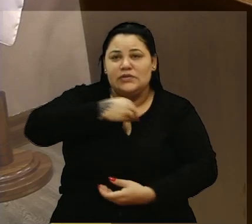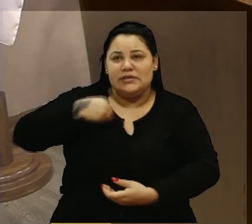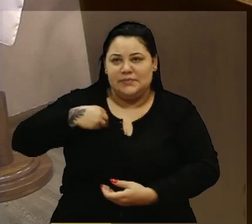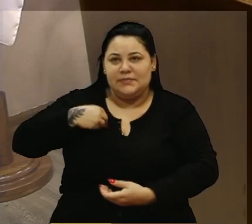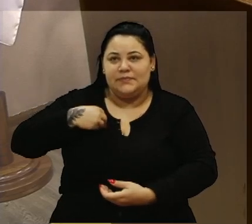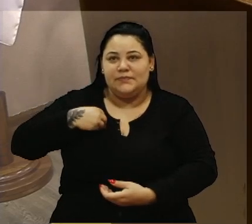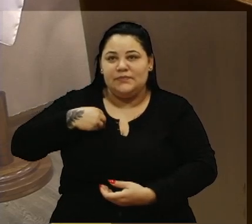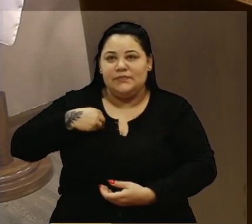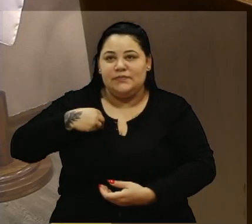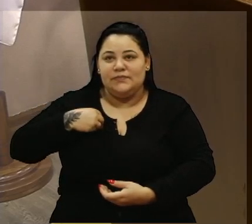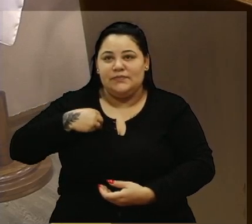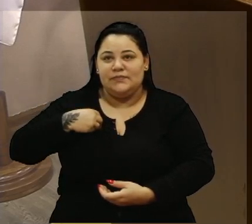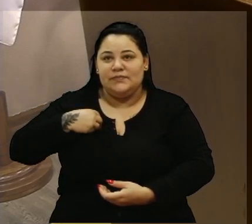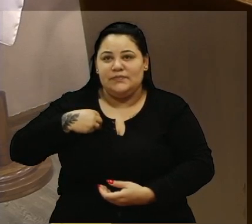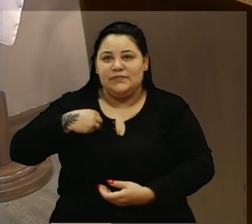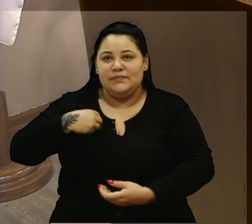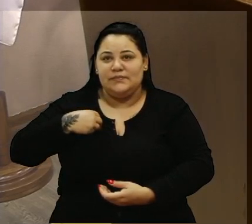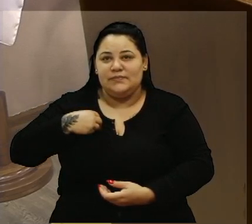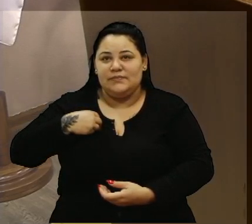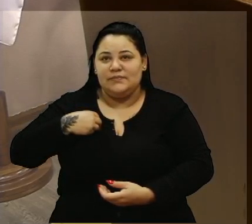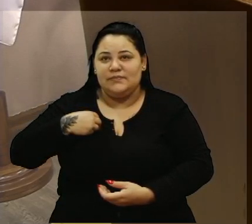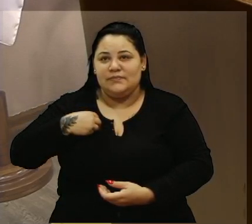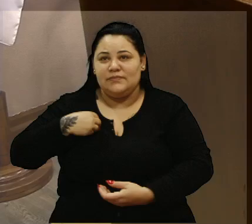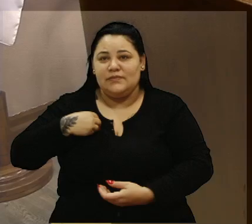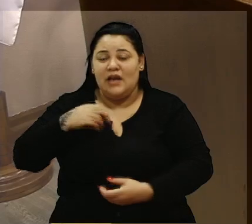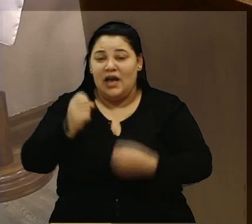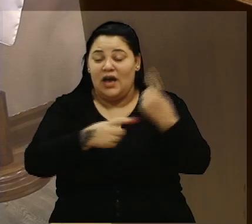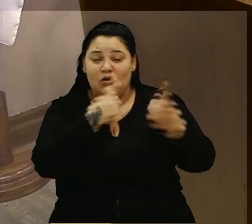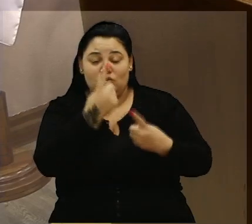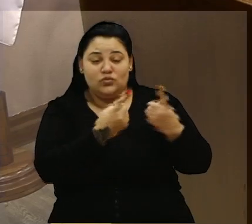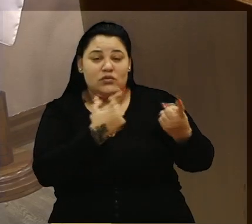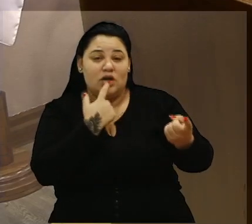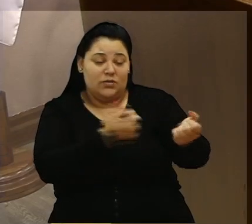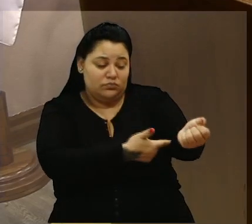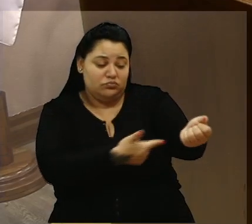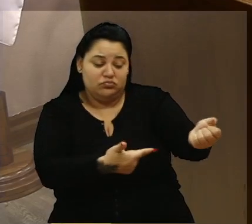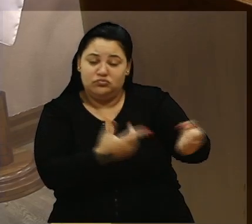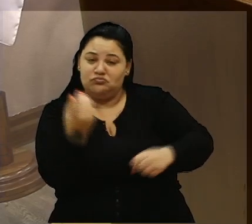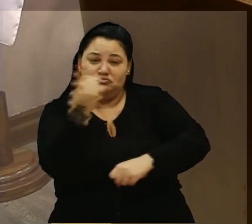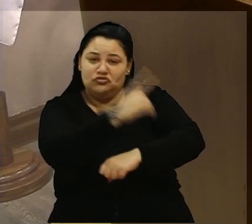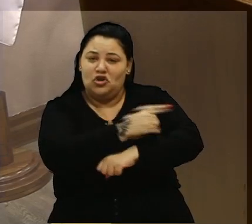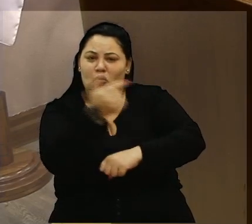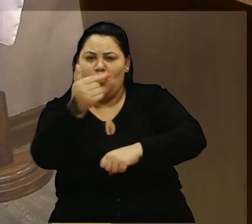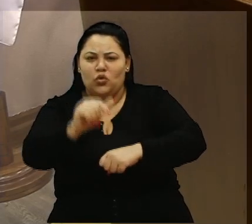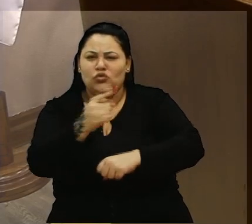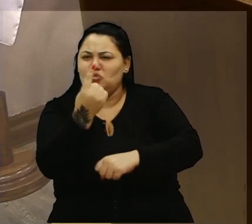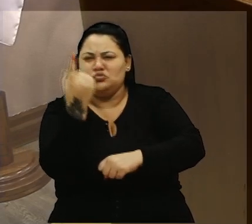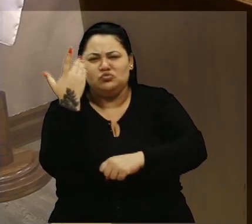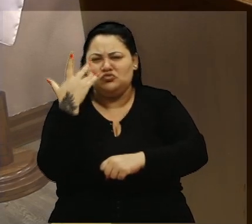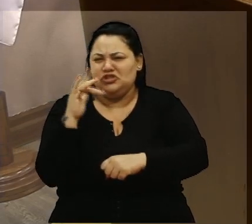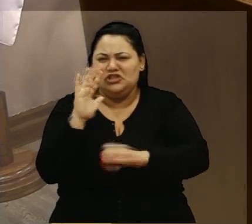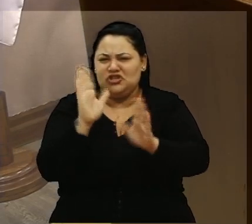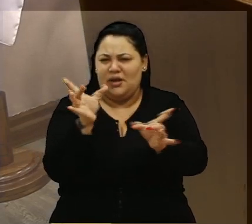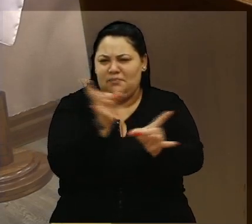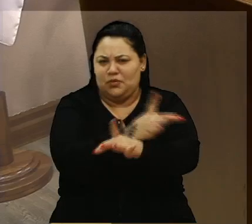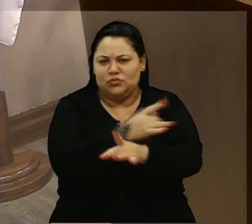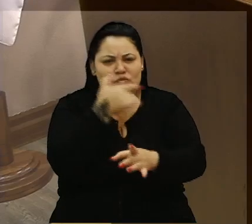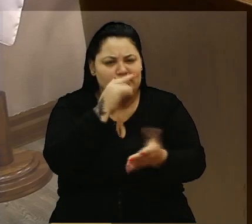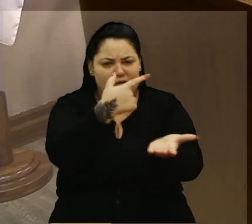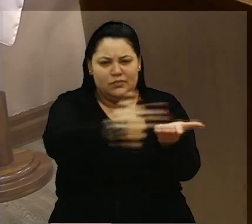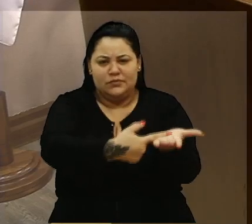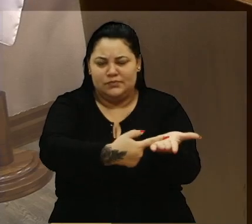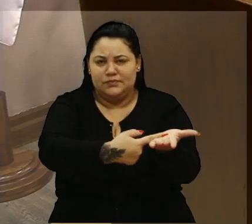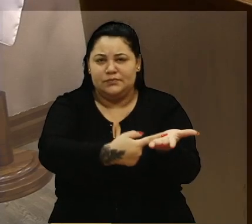Muitas vezes, esses exames aqui é de um dia para o outro, exame de sangue, de colesterol, tu vai lá na UBS e tu consegue ter agendado. O